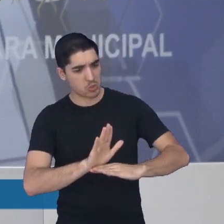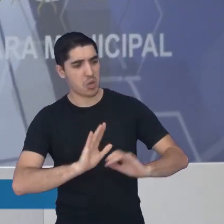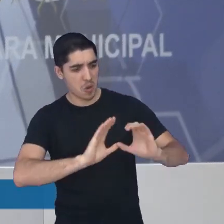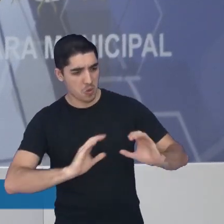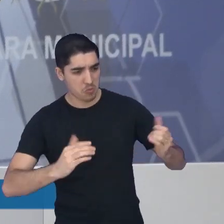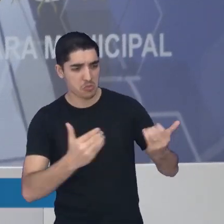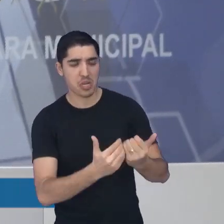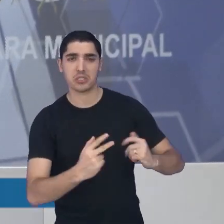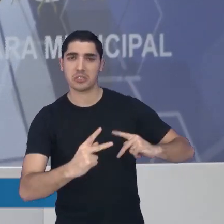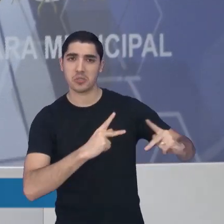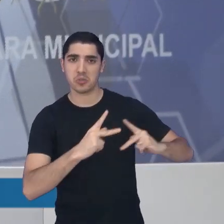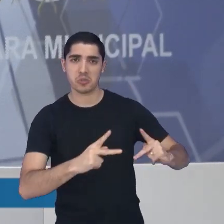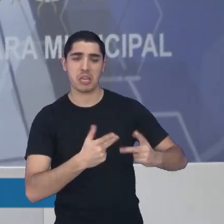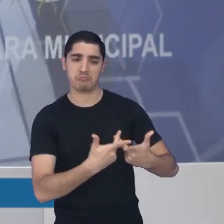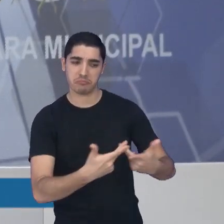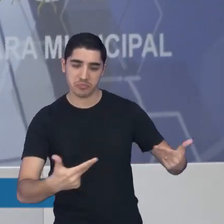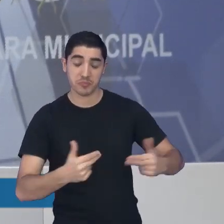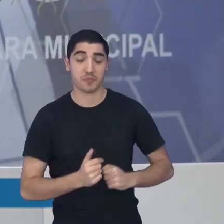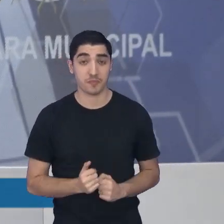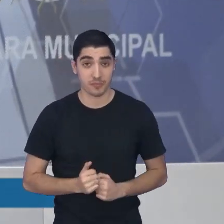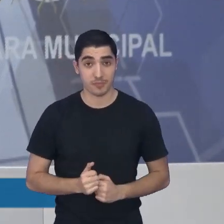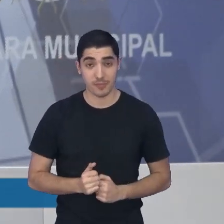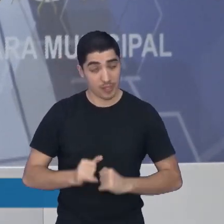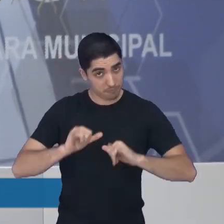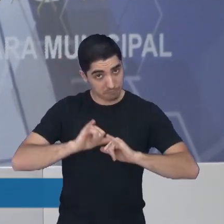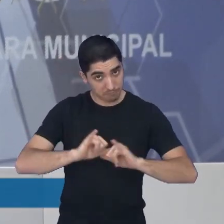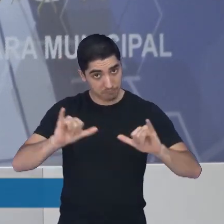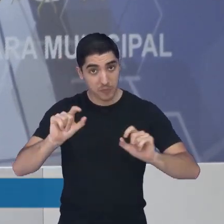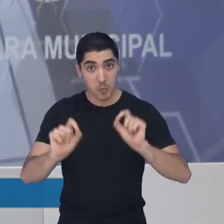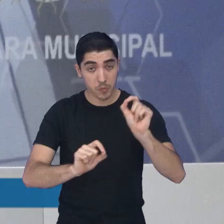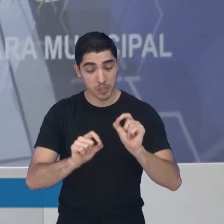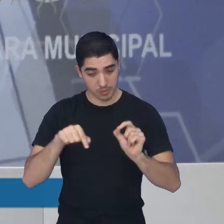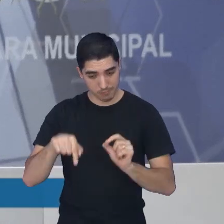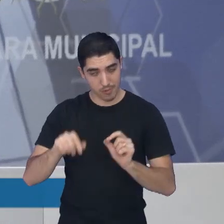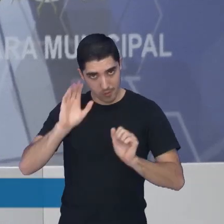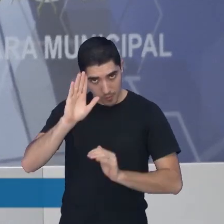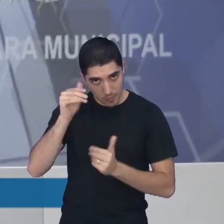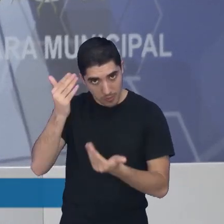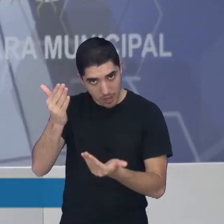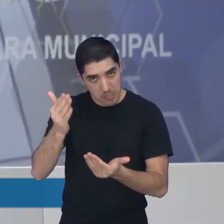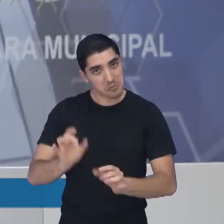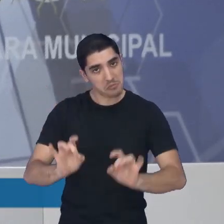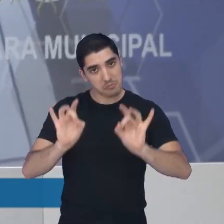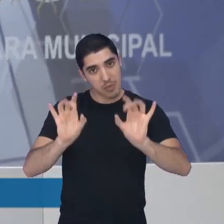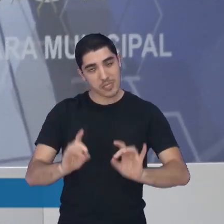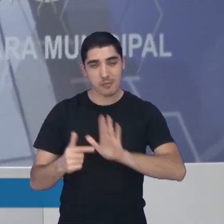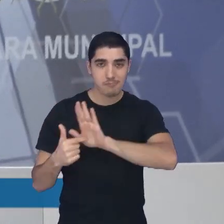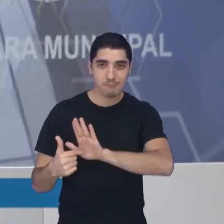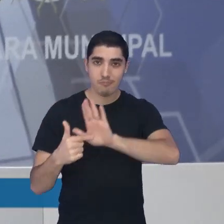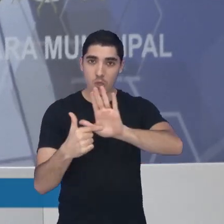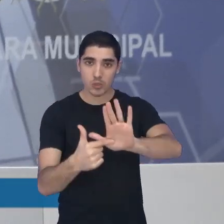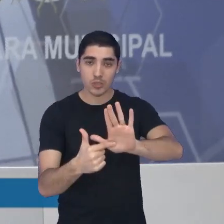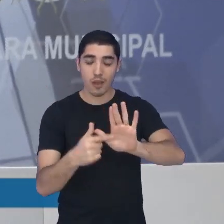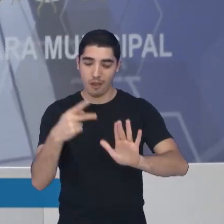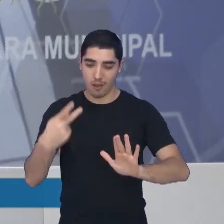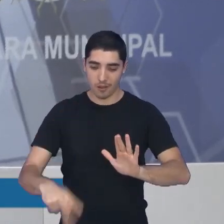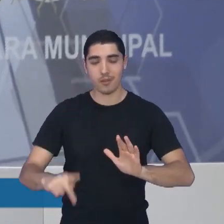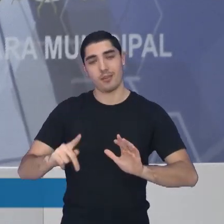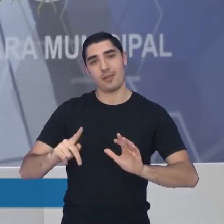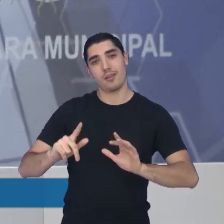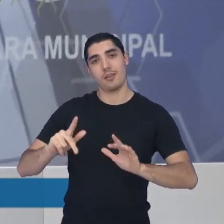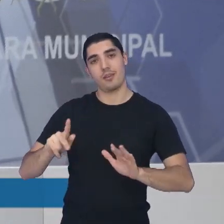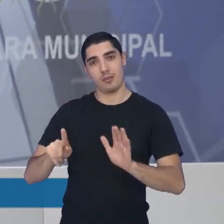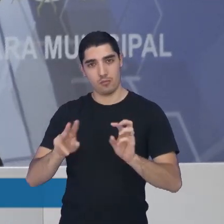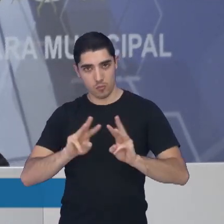município. Lembramos a todos que esta solenidade está sendo transmitida ao vivo nos canais oficiais da Casa, bem como